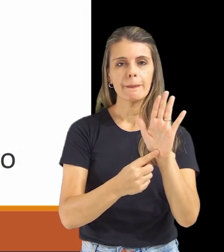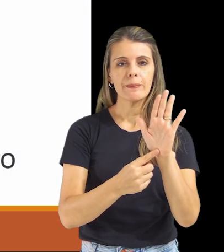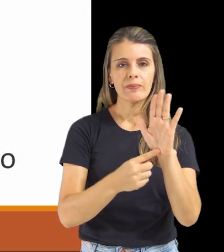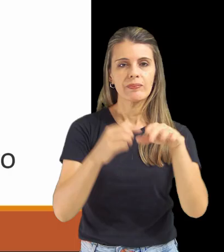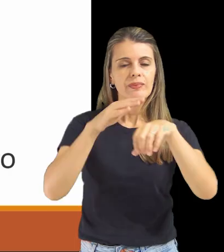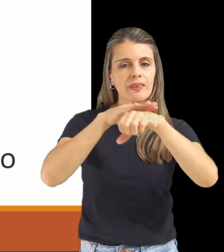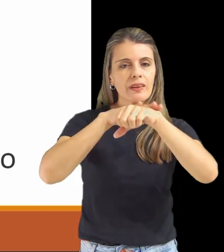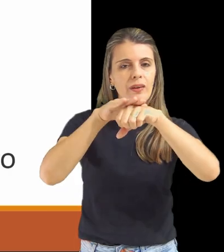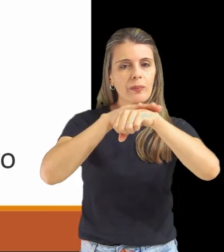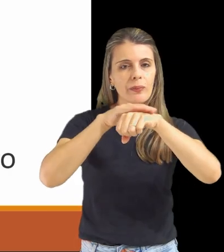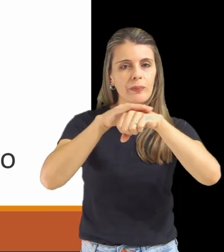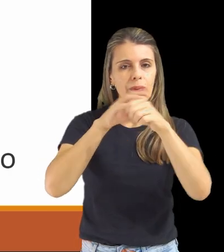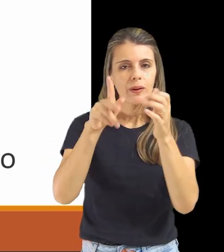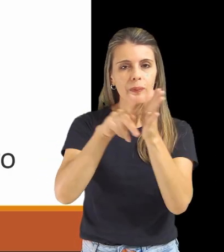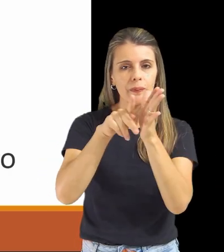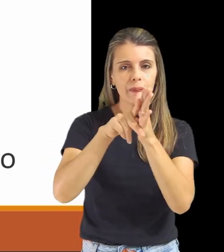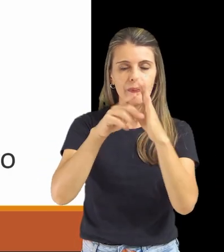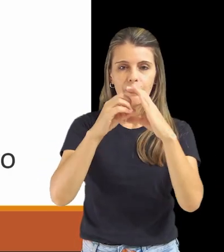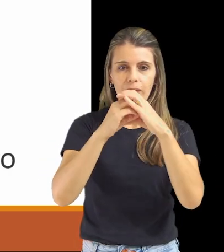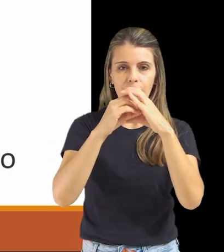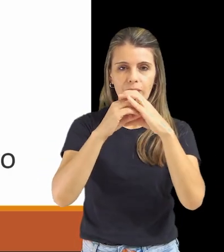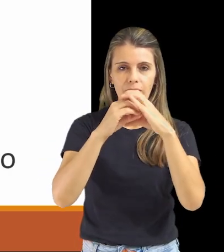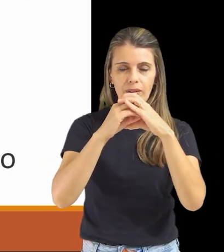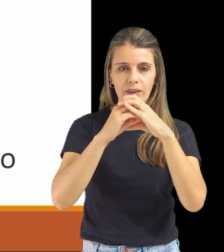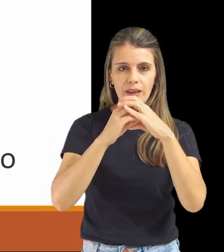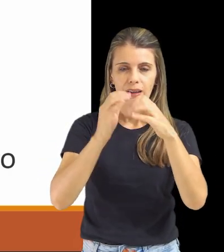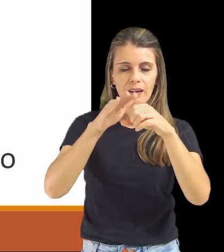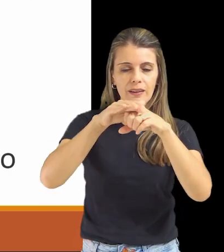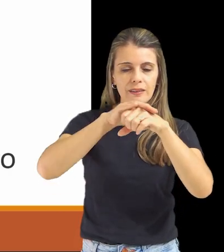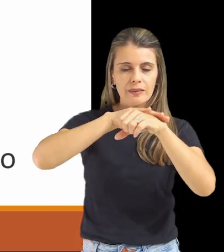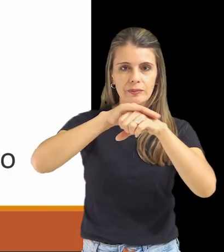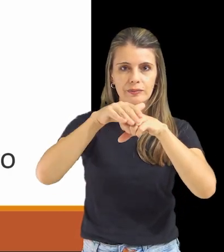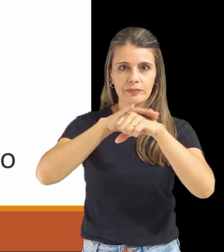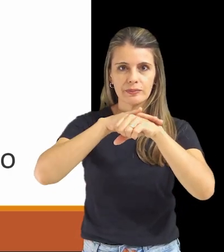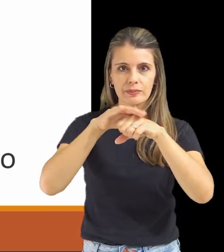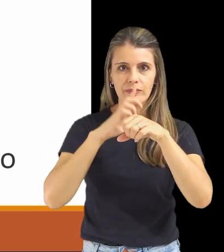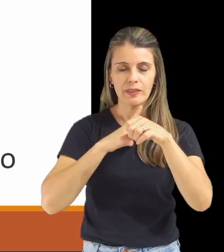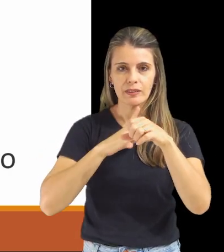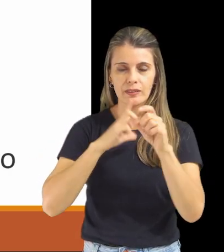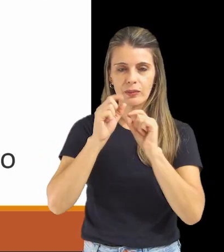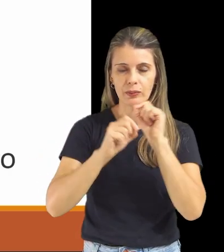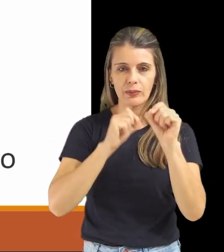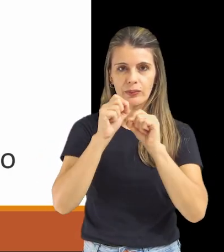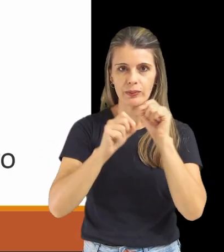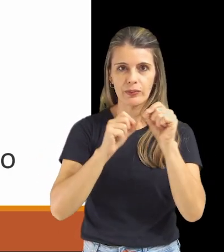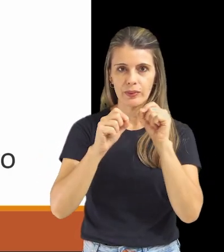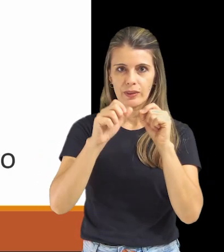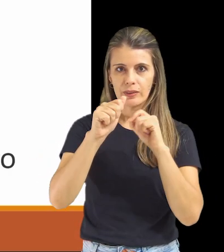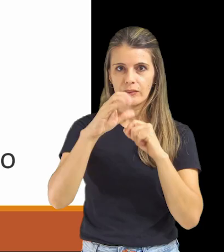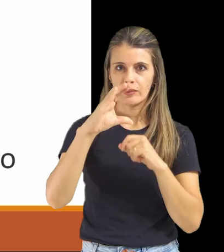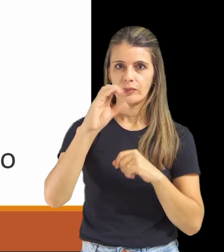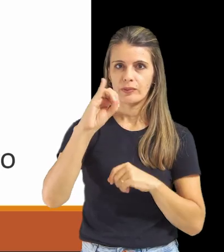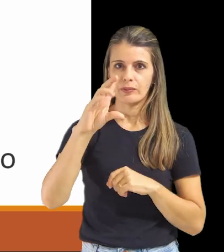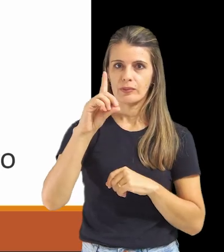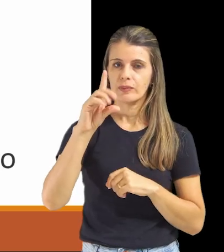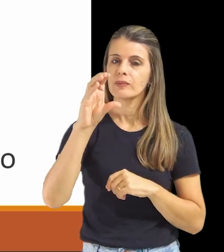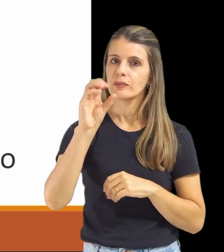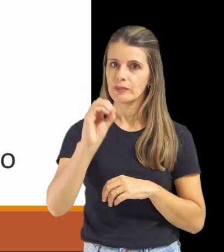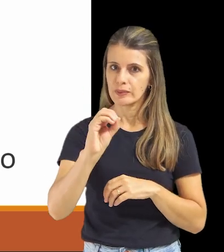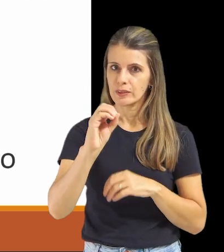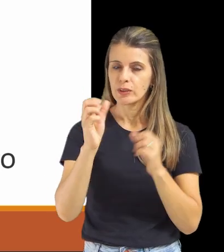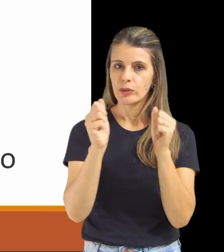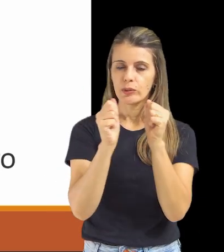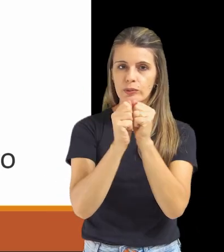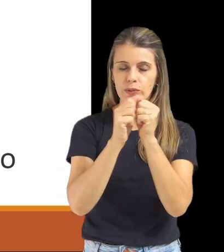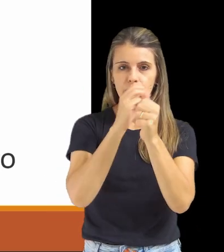uma membrana plasmática, e nessa membrana plasmática eu vou ter a presença do ácido graxo, mais